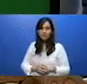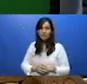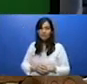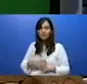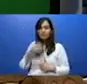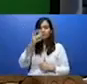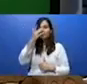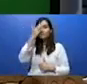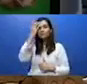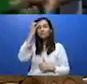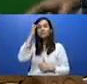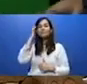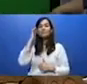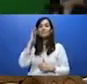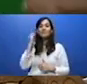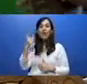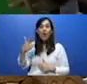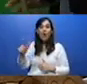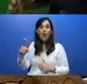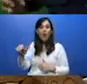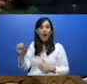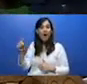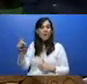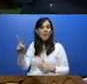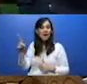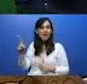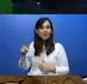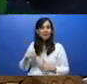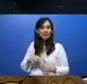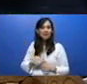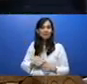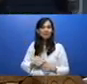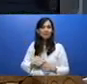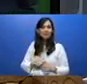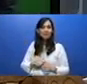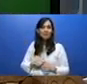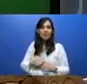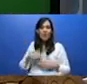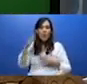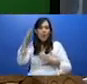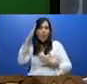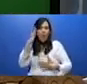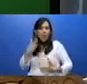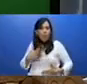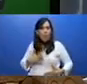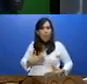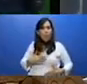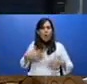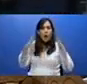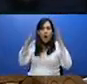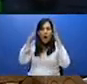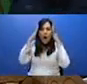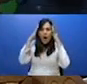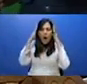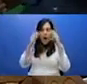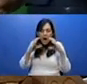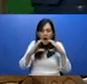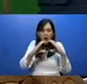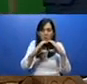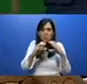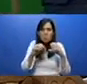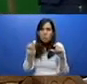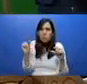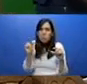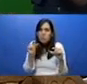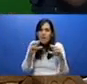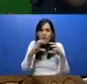Continuando ainda, na próxima página, o corpo dele, como nós vimos, a cabeça e o pescoço eram pequenos, a carapaça,